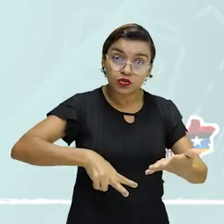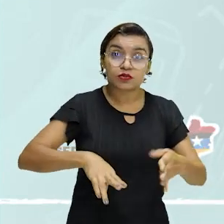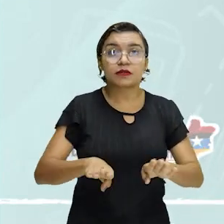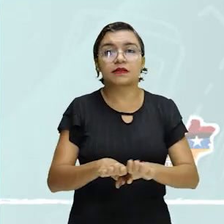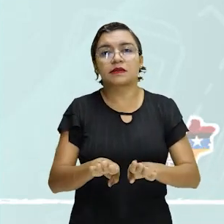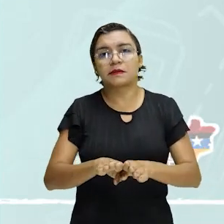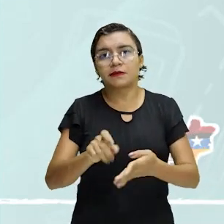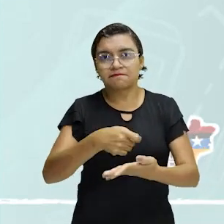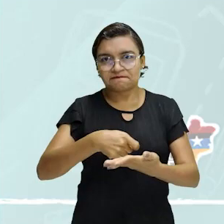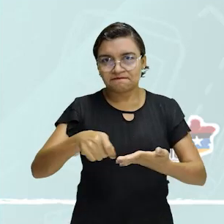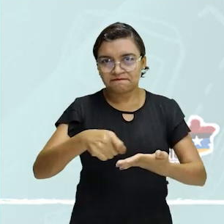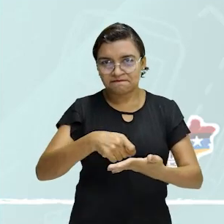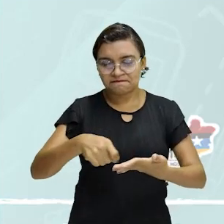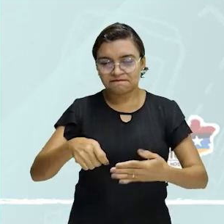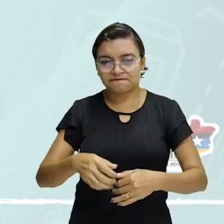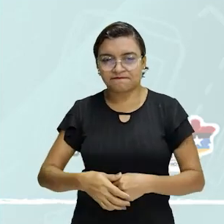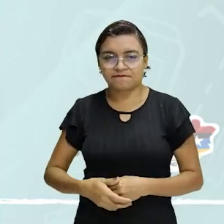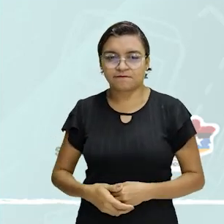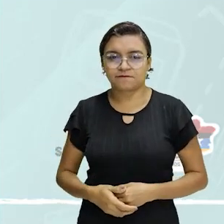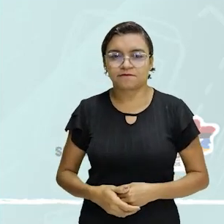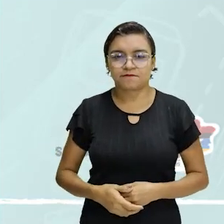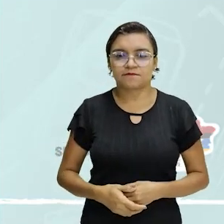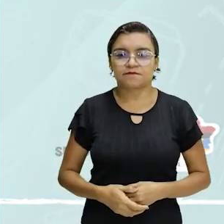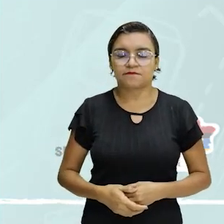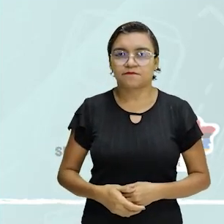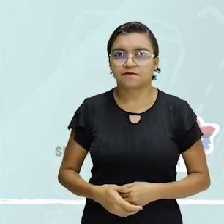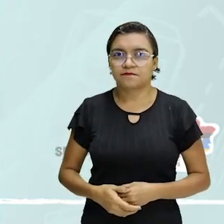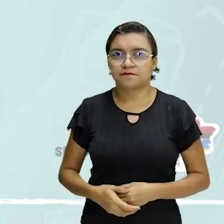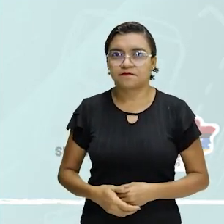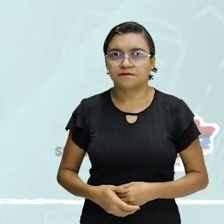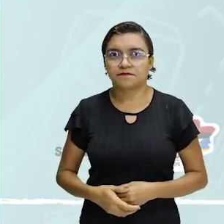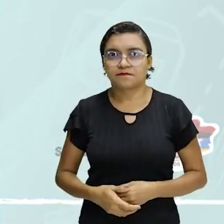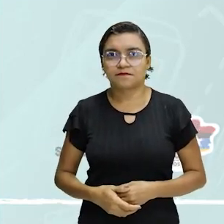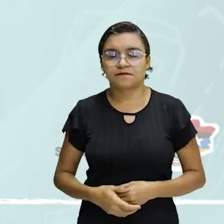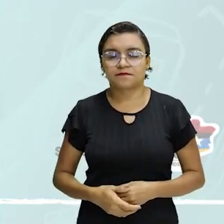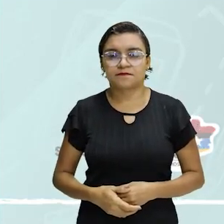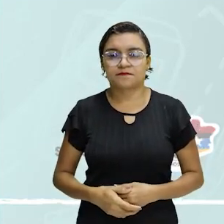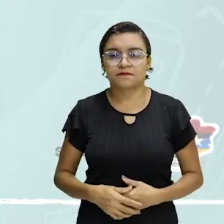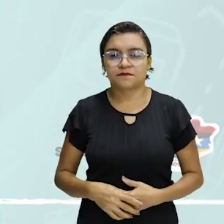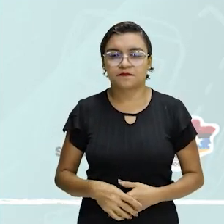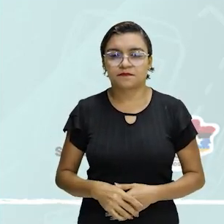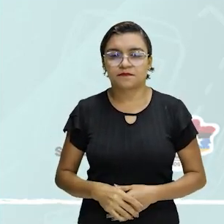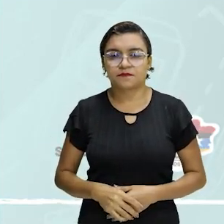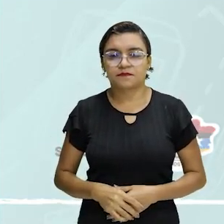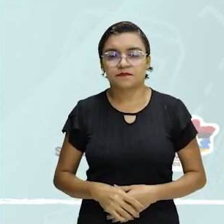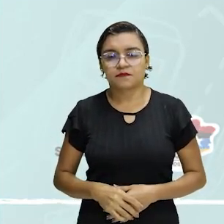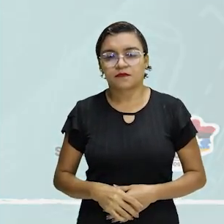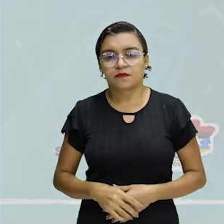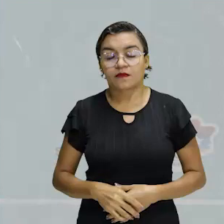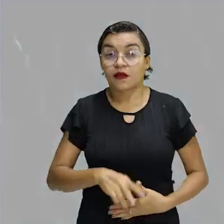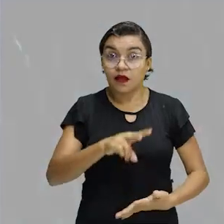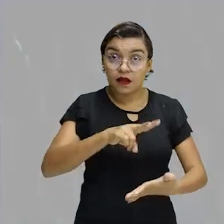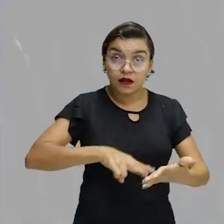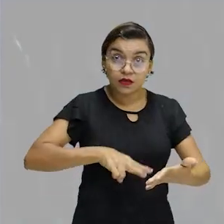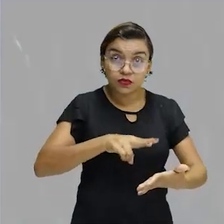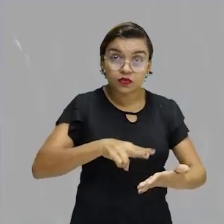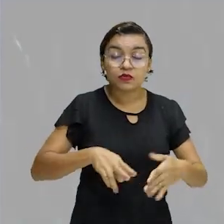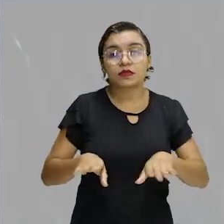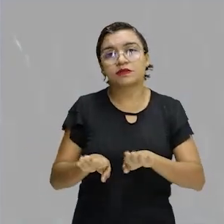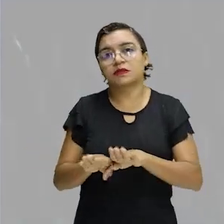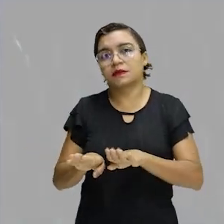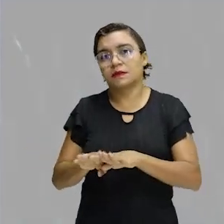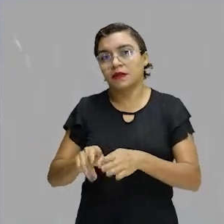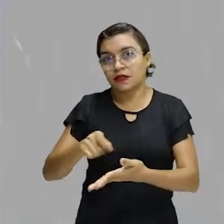escrita. Bom, então, reading and writing are part of our daily lives. Tanto a leitura quanto a escrita